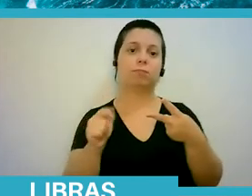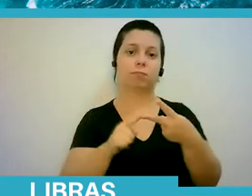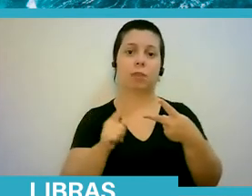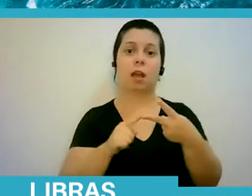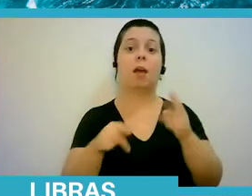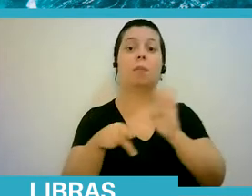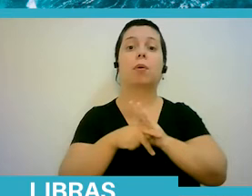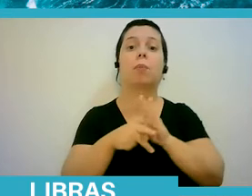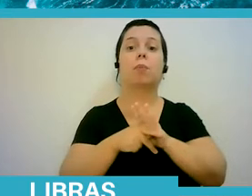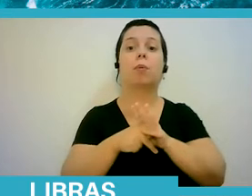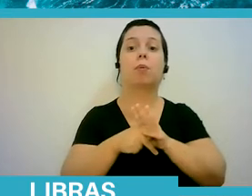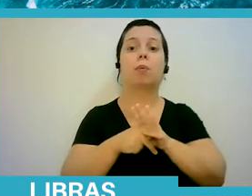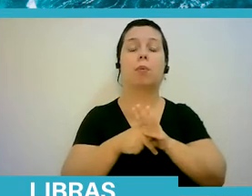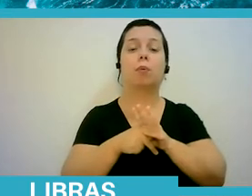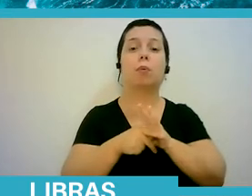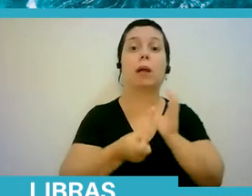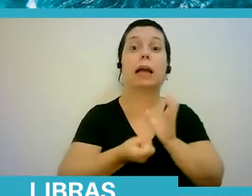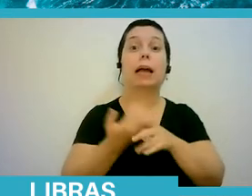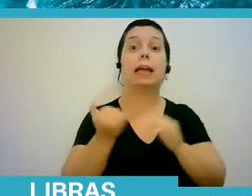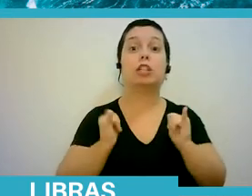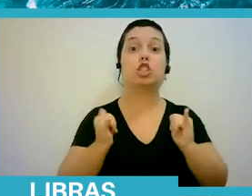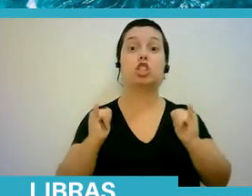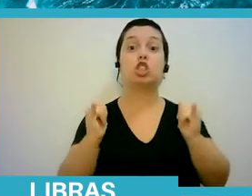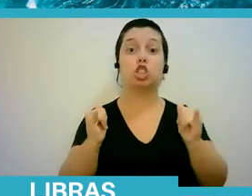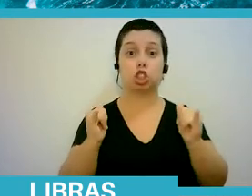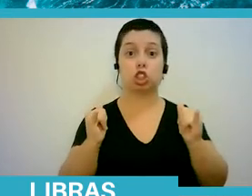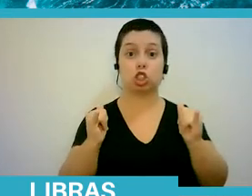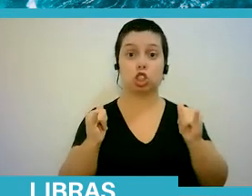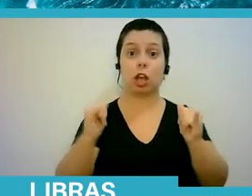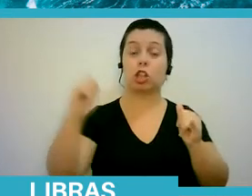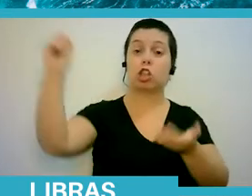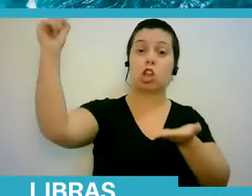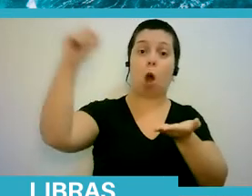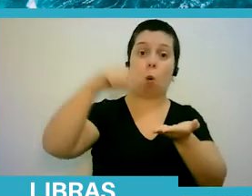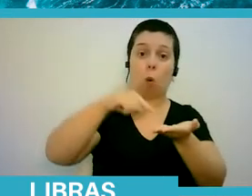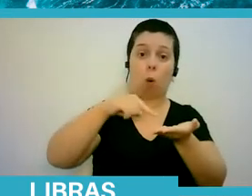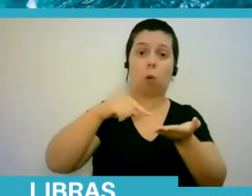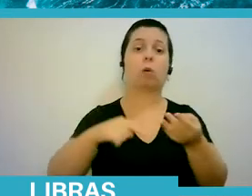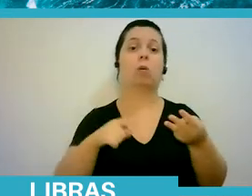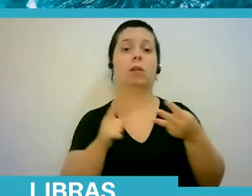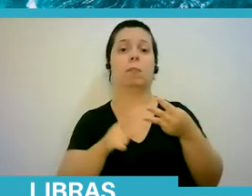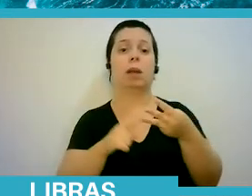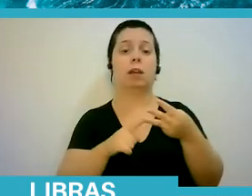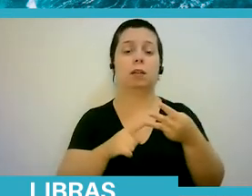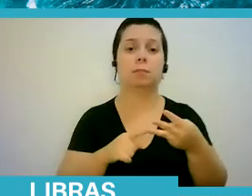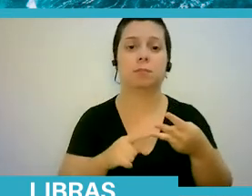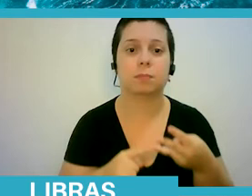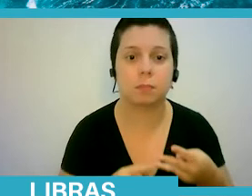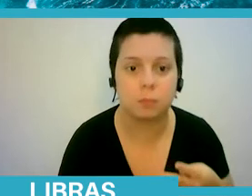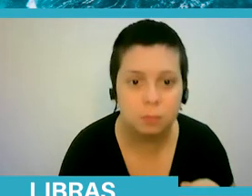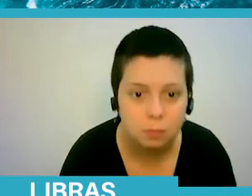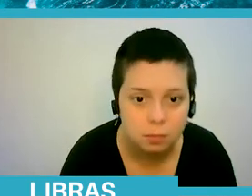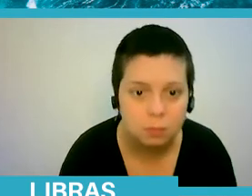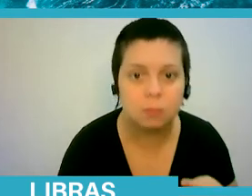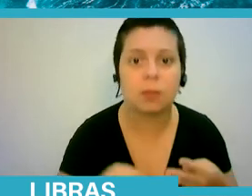geração de energia elétrica por meio de soluções fotovoltaicas, e a Belief, que é uma startup de alimentos